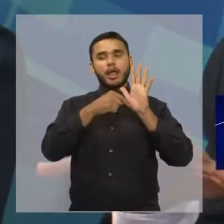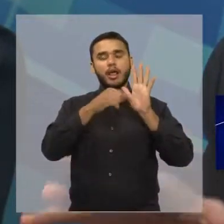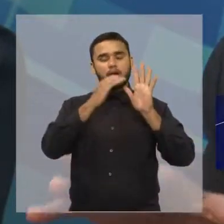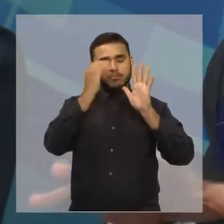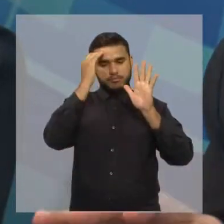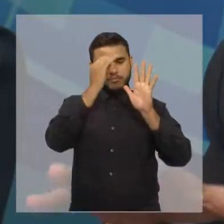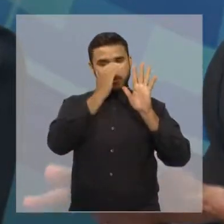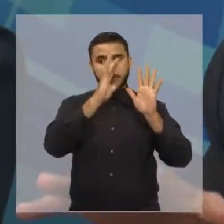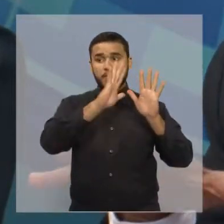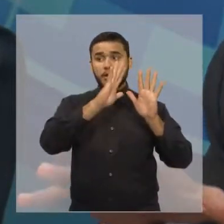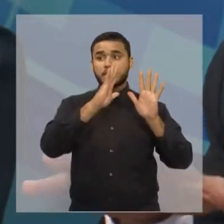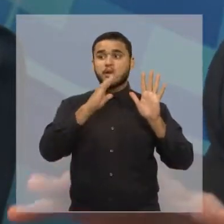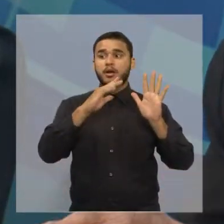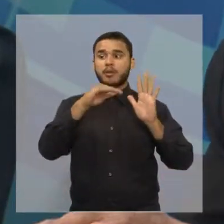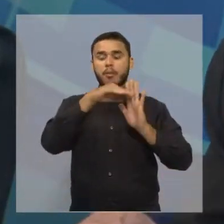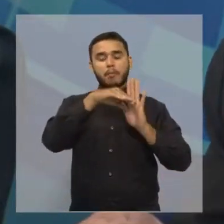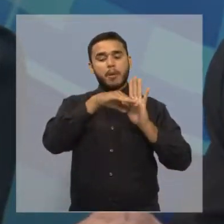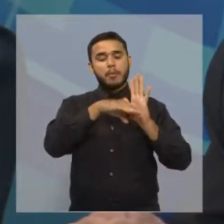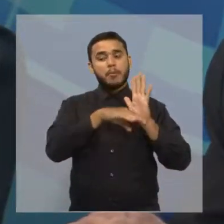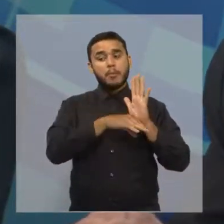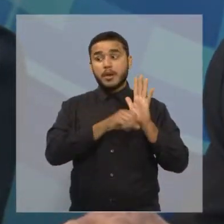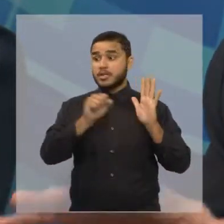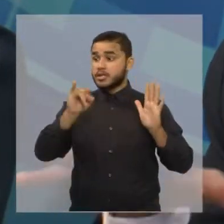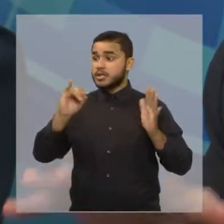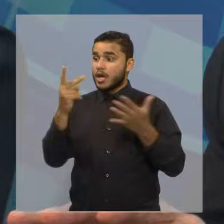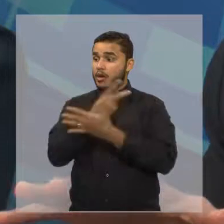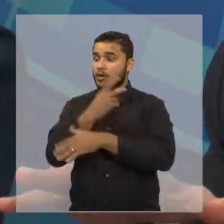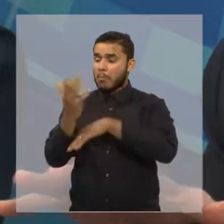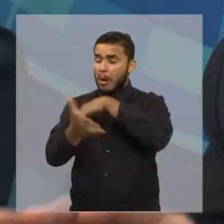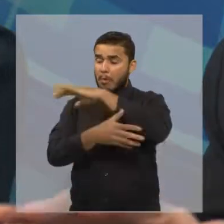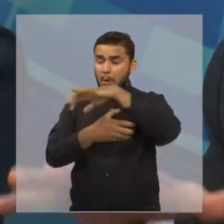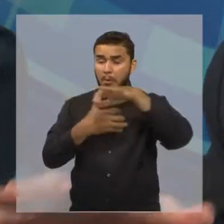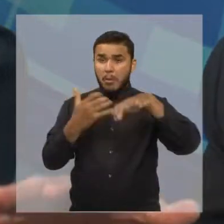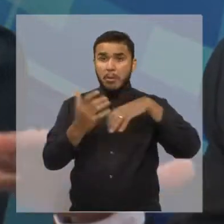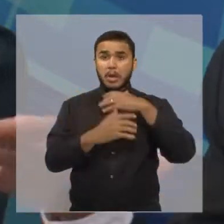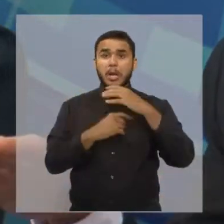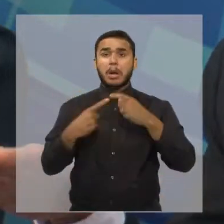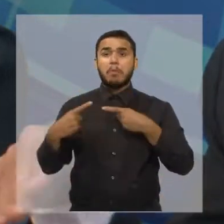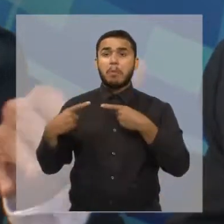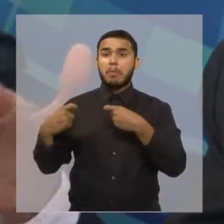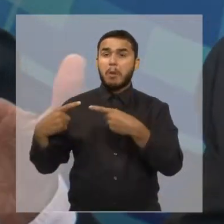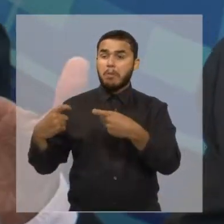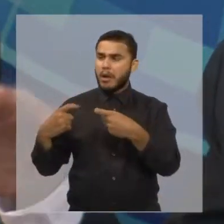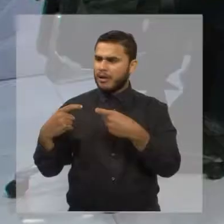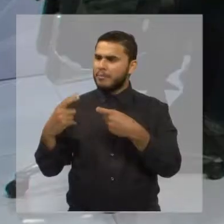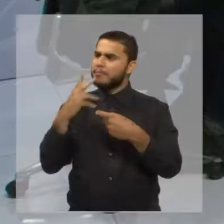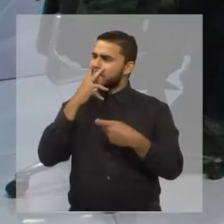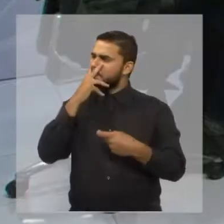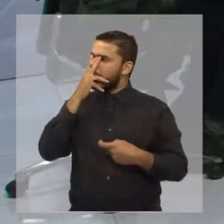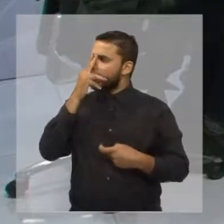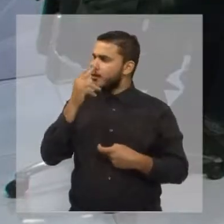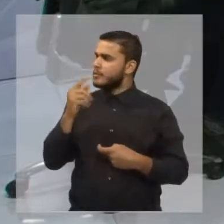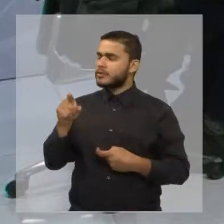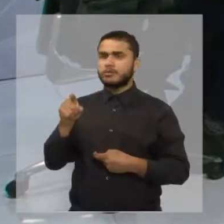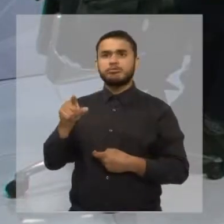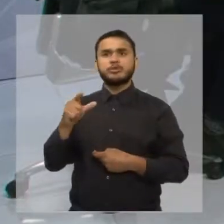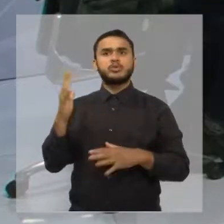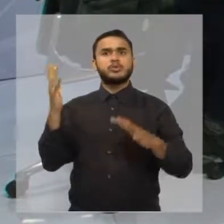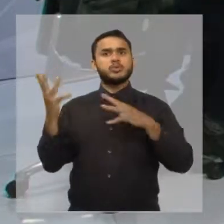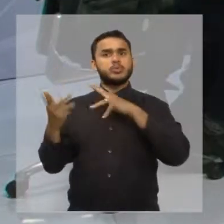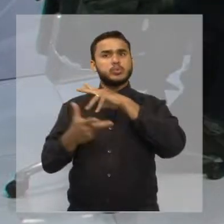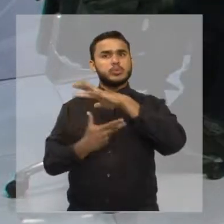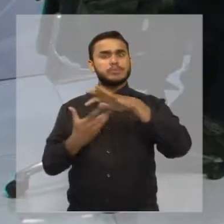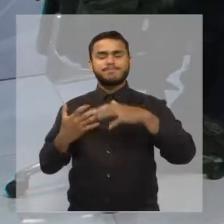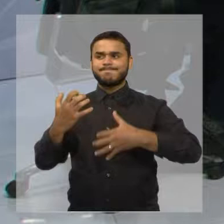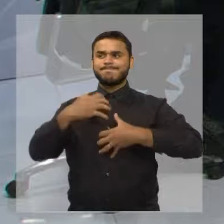extraordinária de vigência temporária. Eu tenho proposto isso, seja na forma de um estado de sítio, seja na